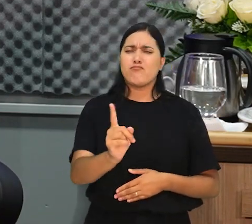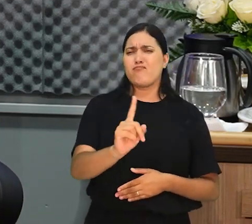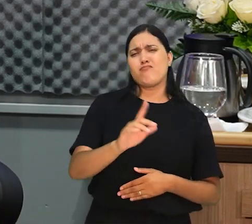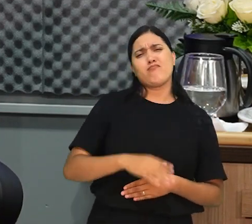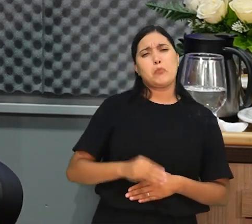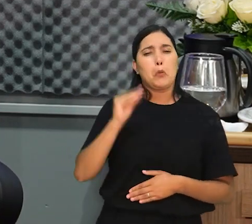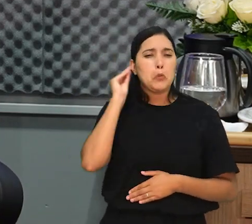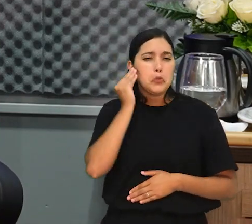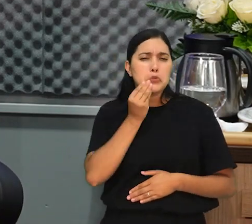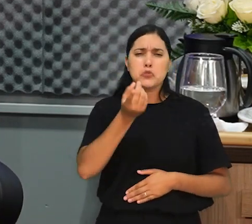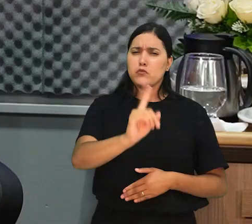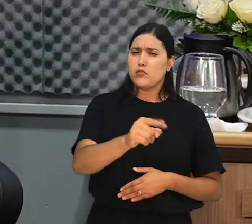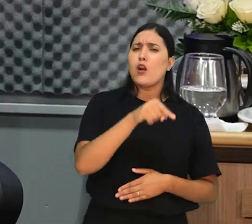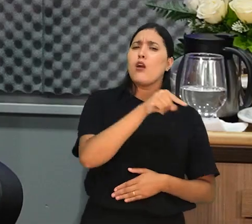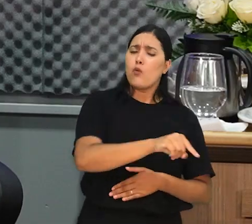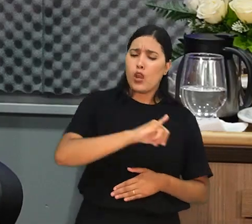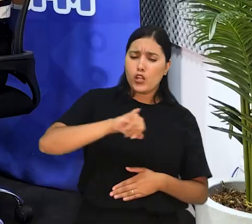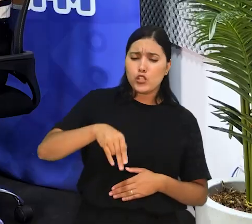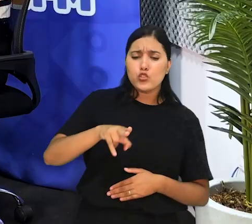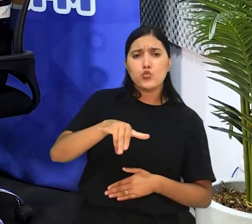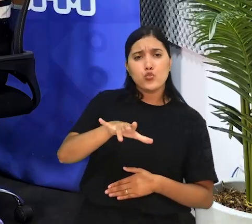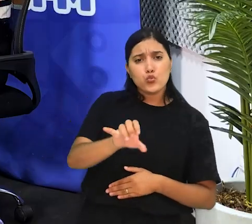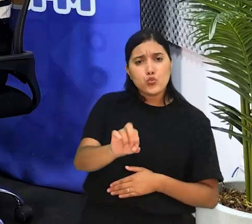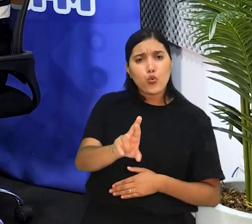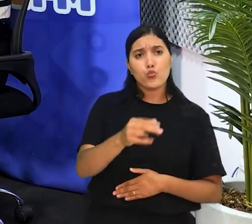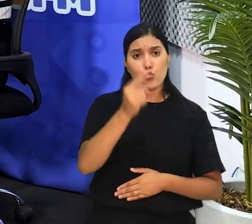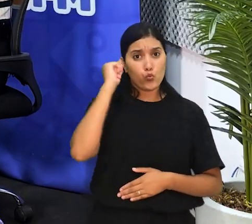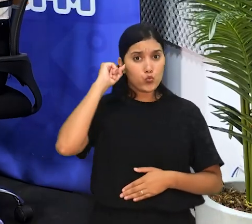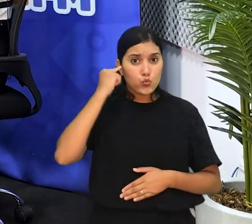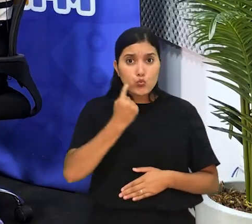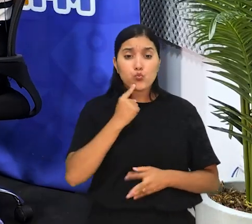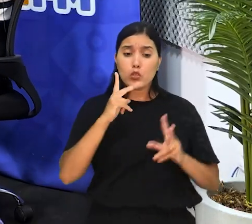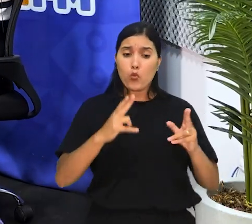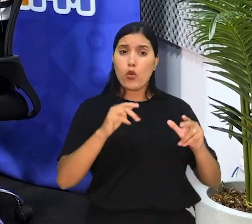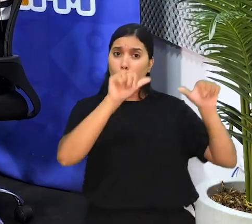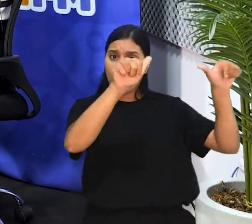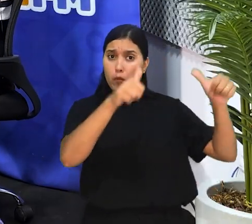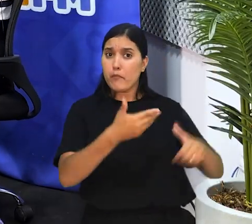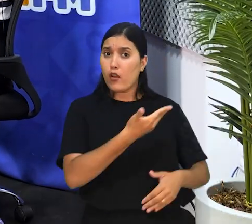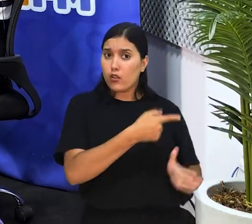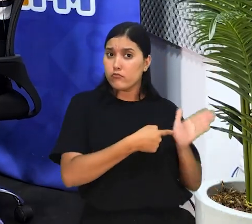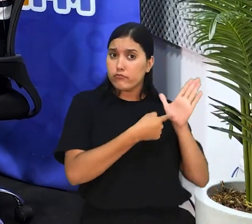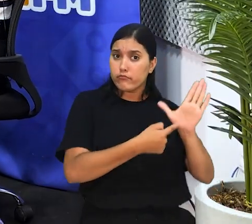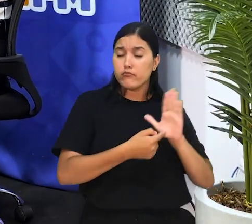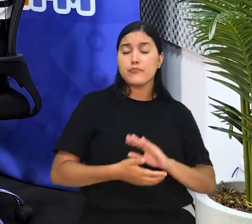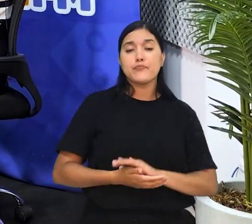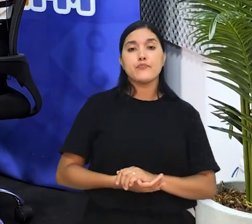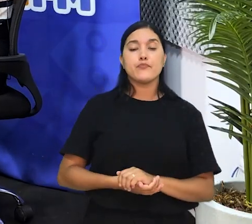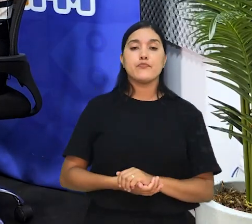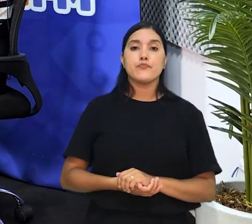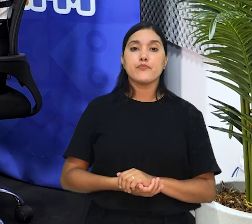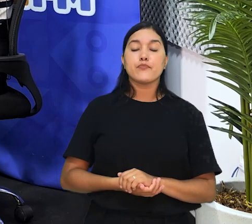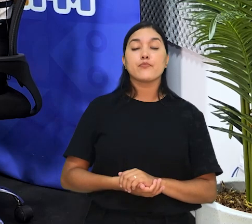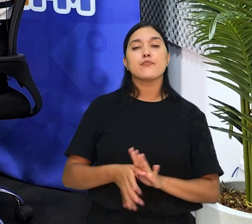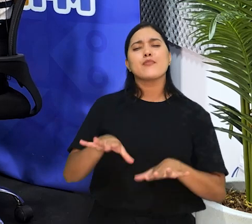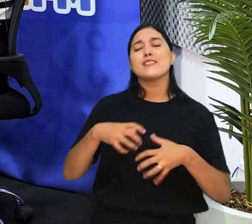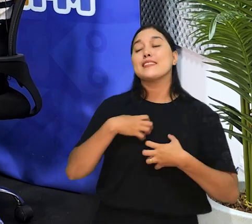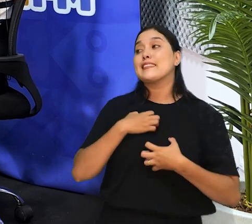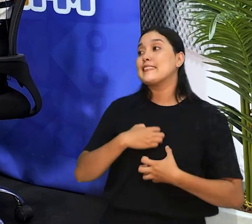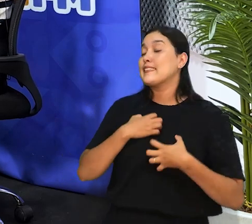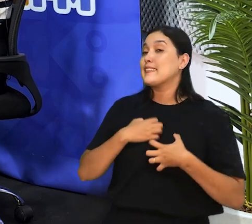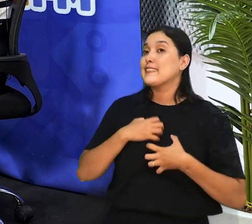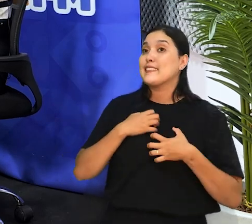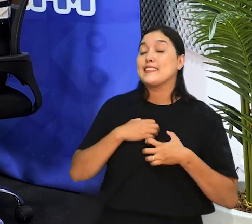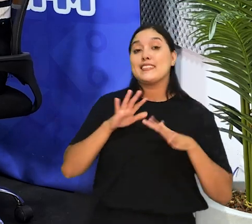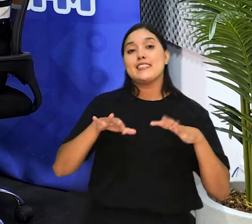mudinho. Ele é o Júnior, ele é surdo, como mostra aqui a imagem, tá? E assim, às vezes eu